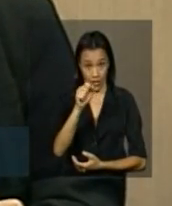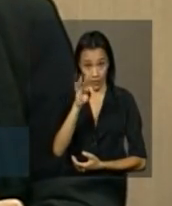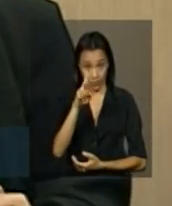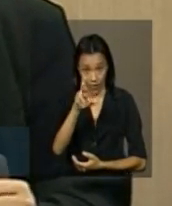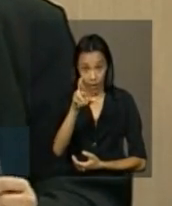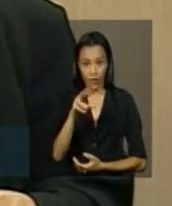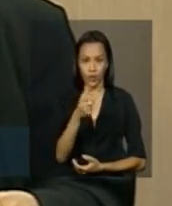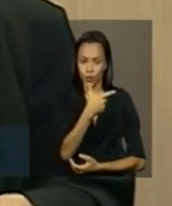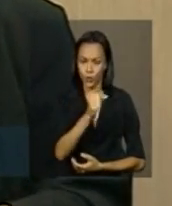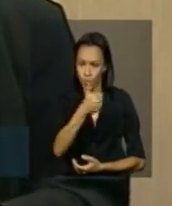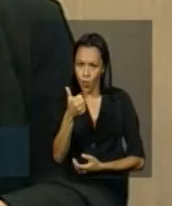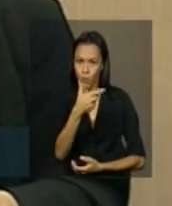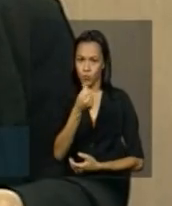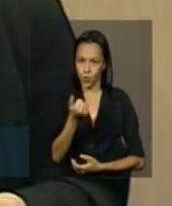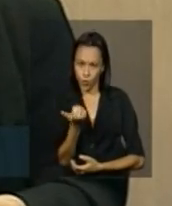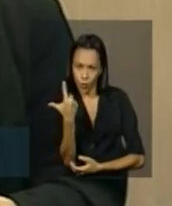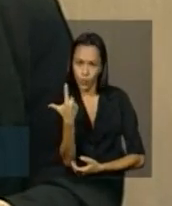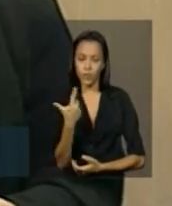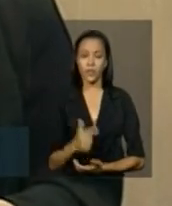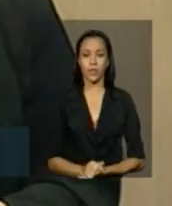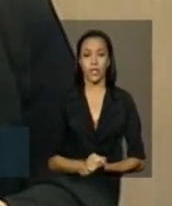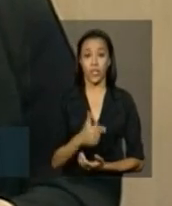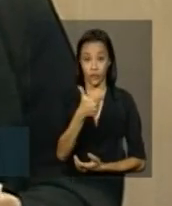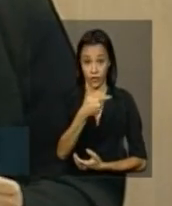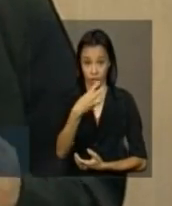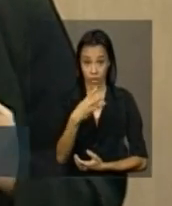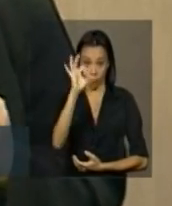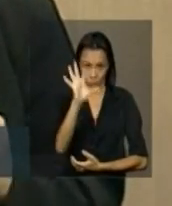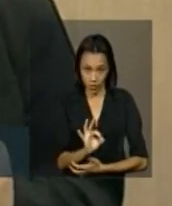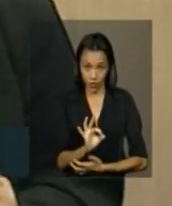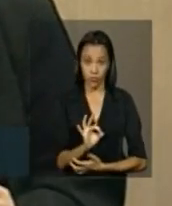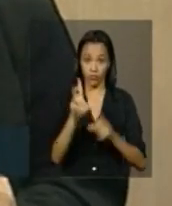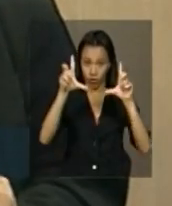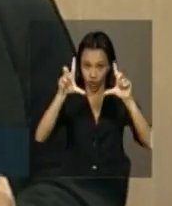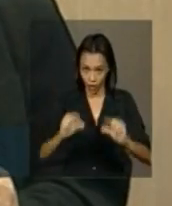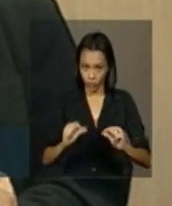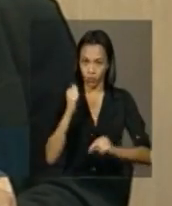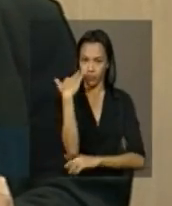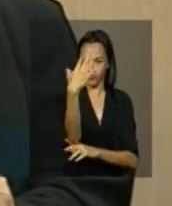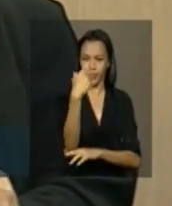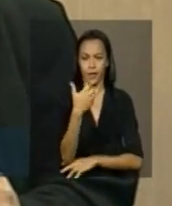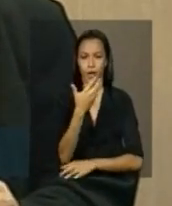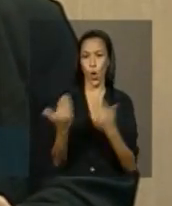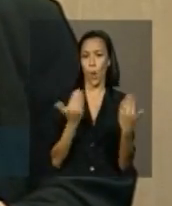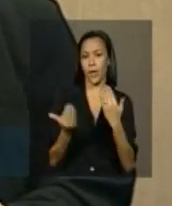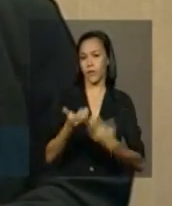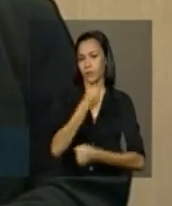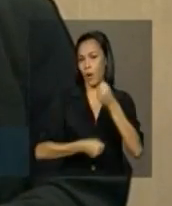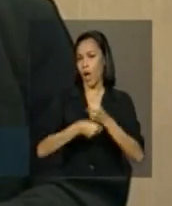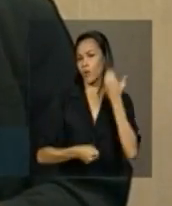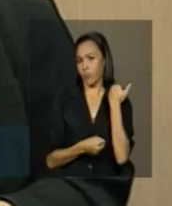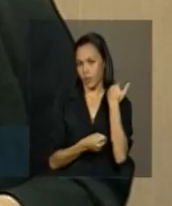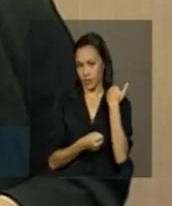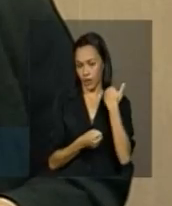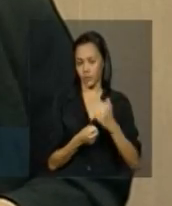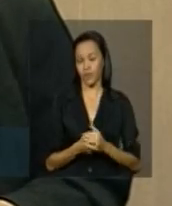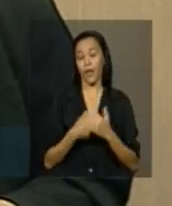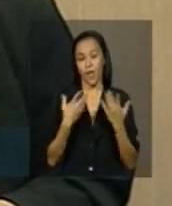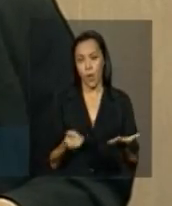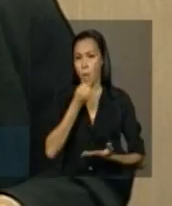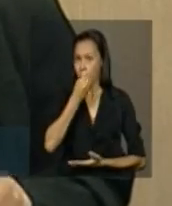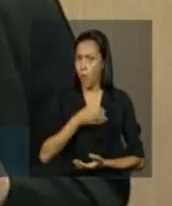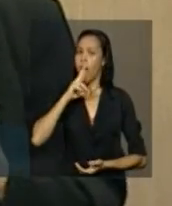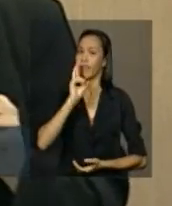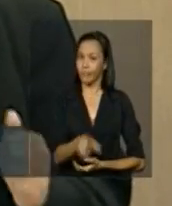2011 2012 é 23% de redução em relação ao ano passado ao ano 2010 2011 isso é um grande